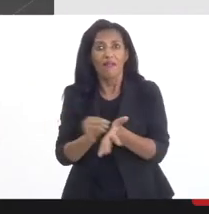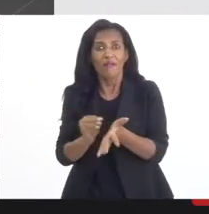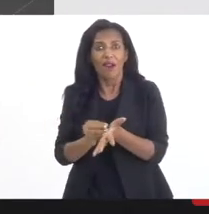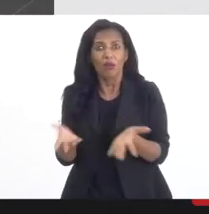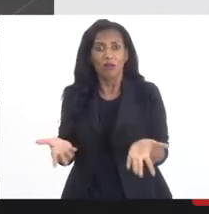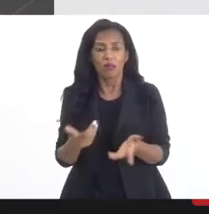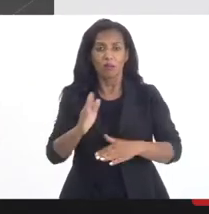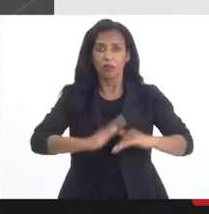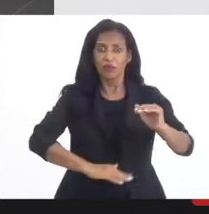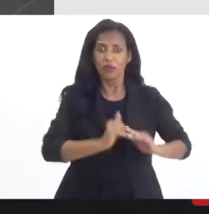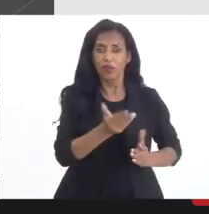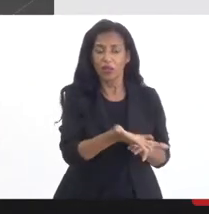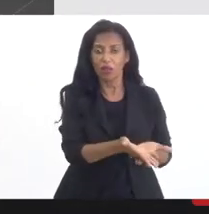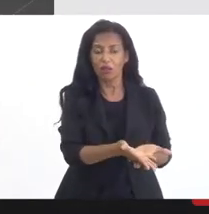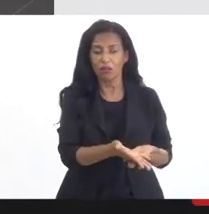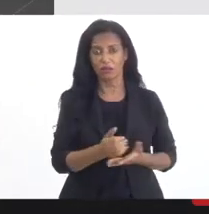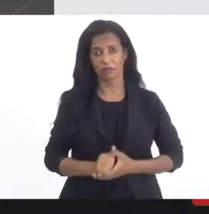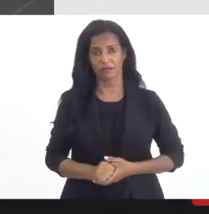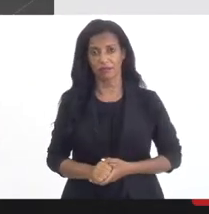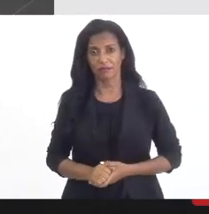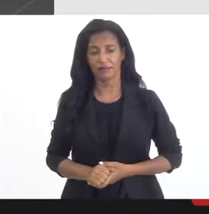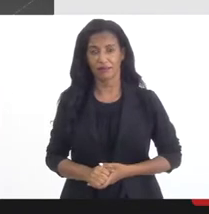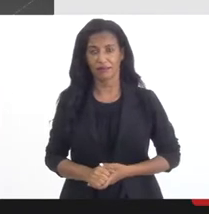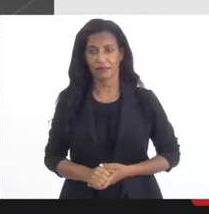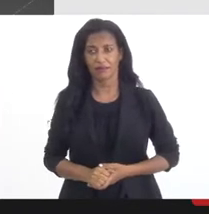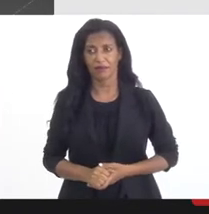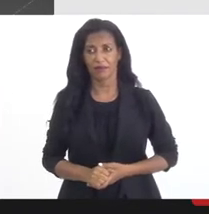braço. Falta braço.